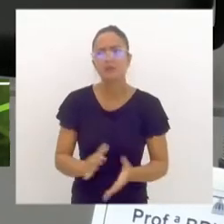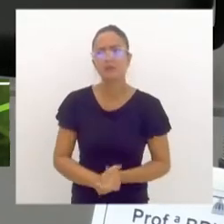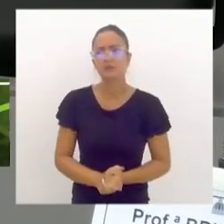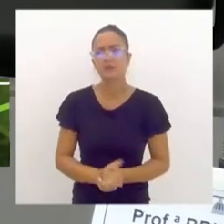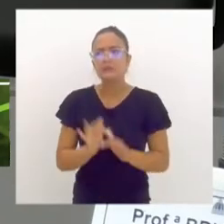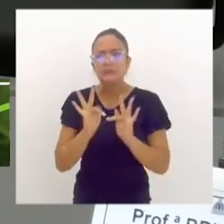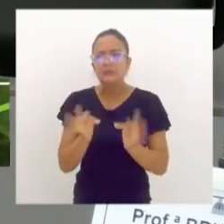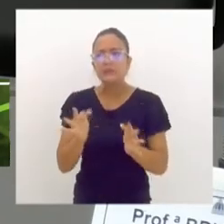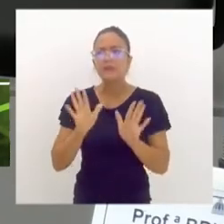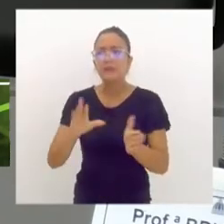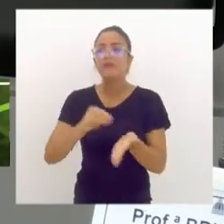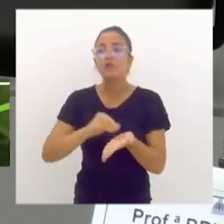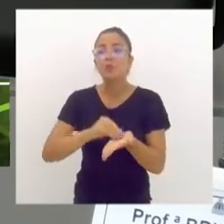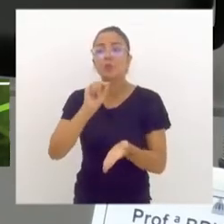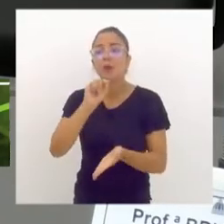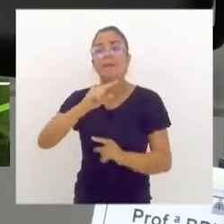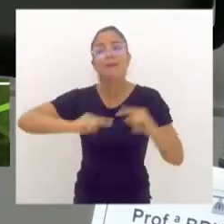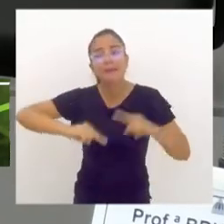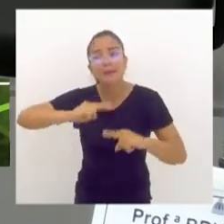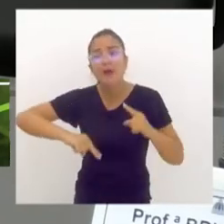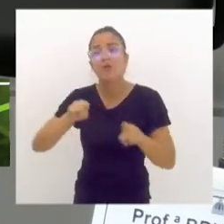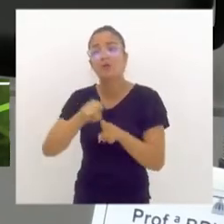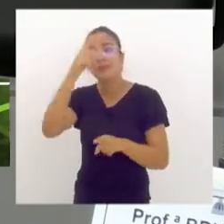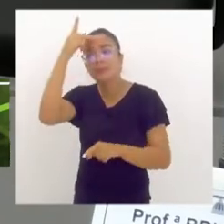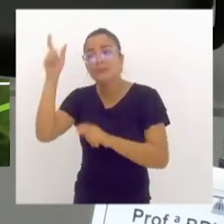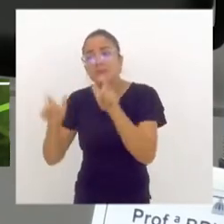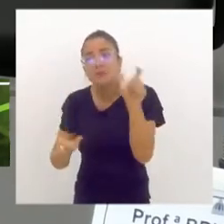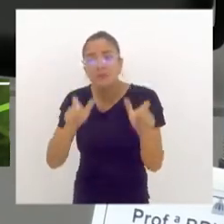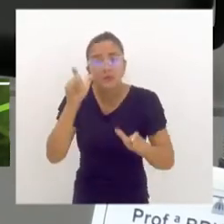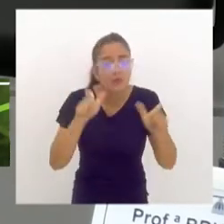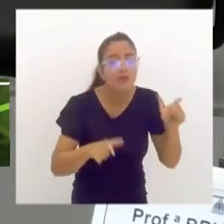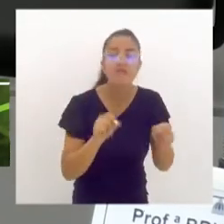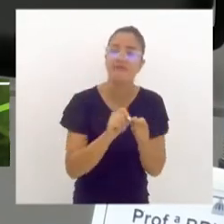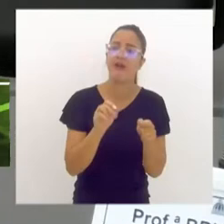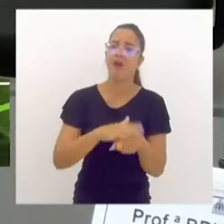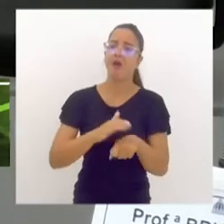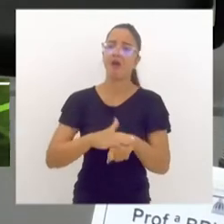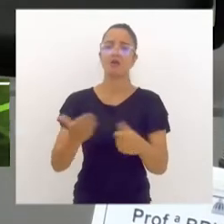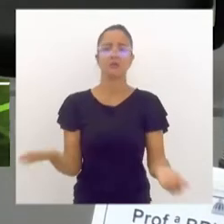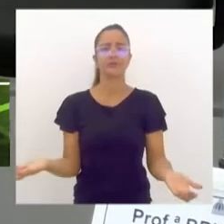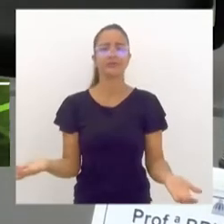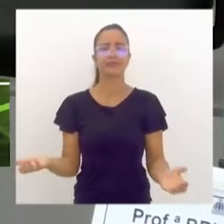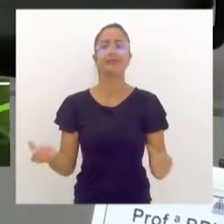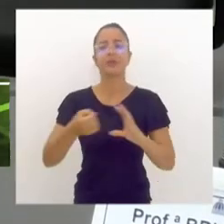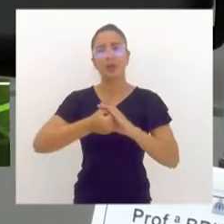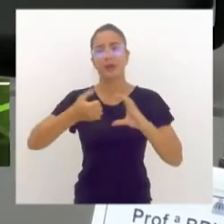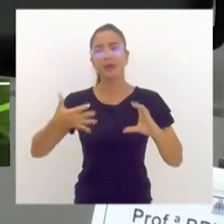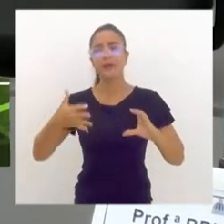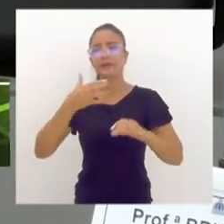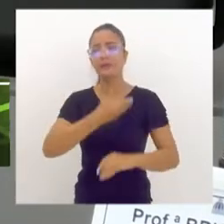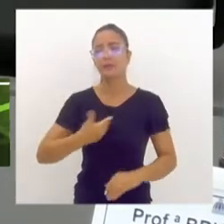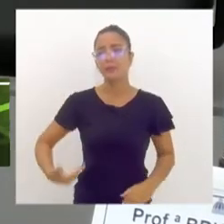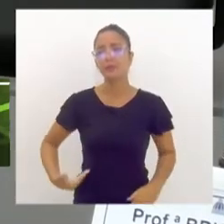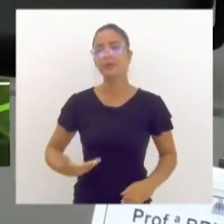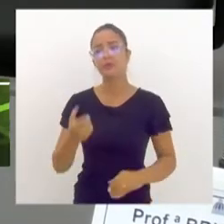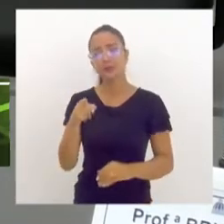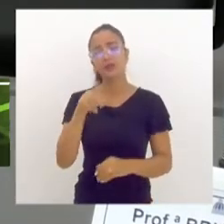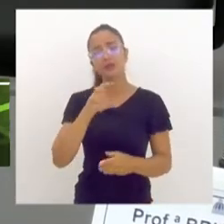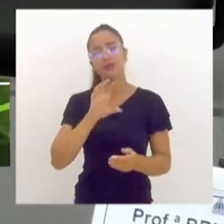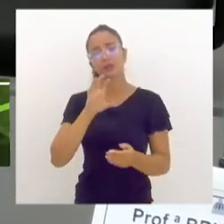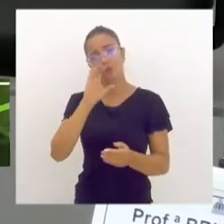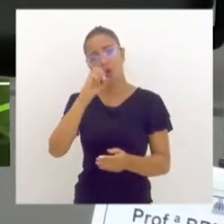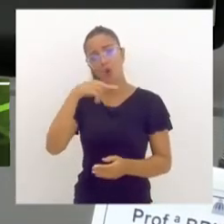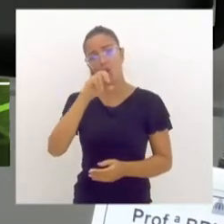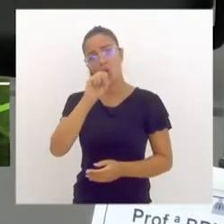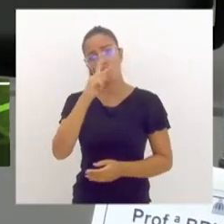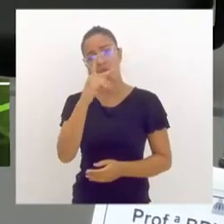ter gente e equipamento para fazê-lo, né? Então, a característica pública do Conselho, ela está absolutamente prejudicada desde o começo da pandemia